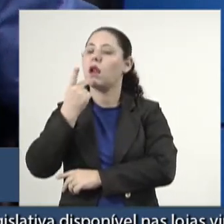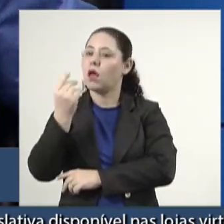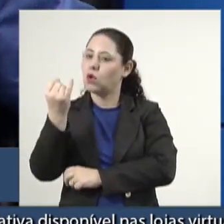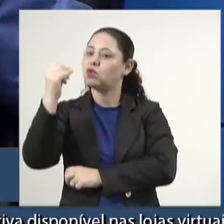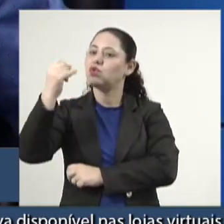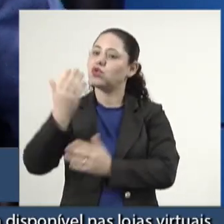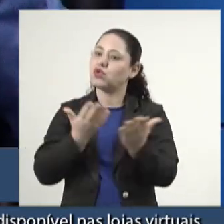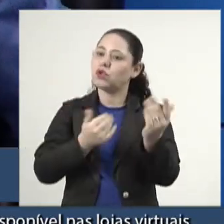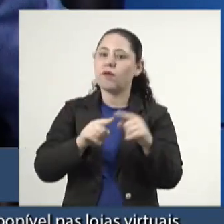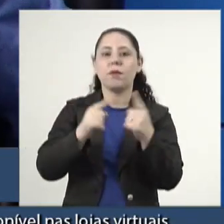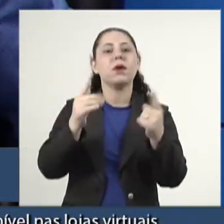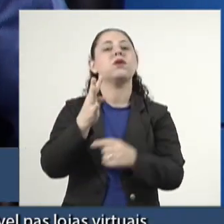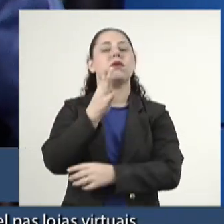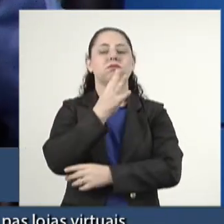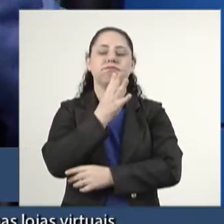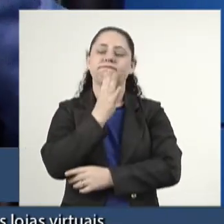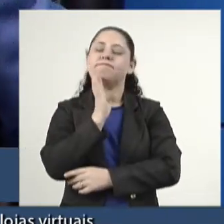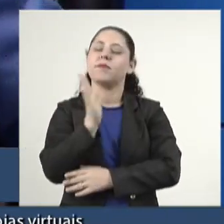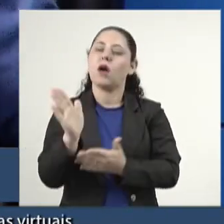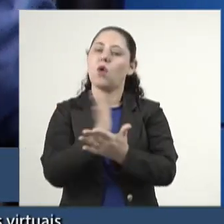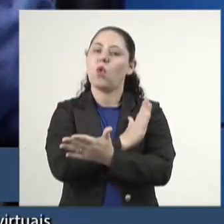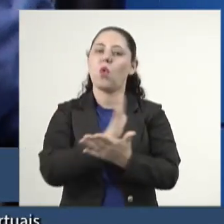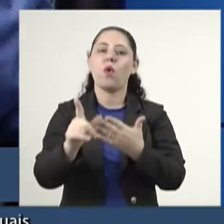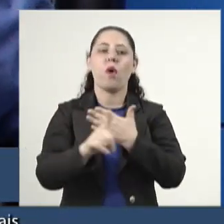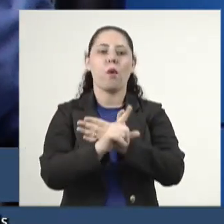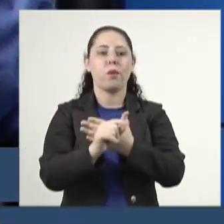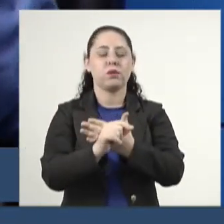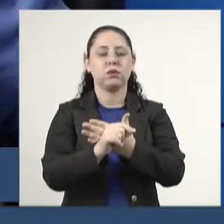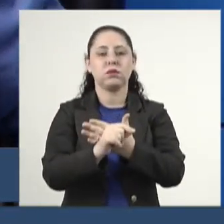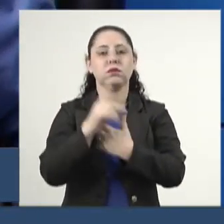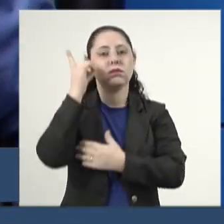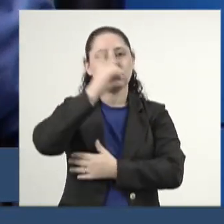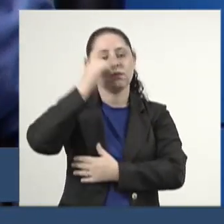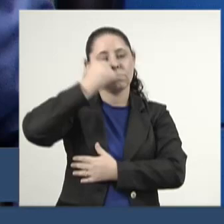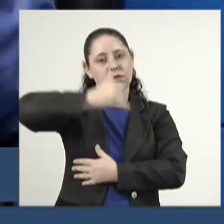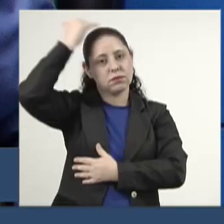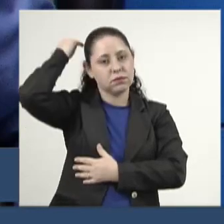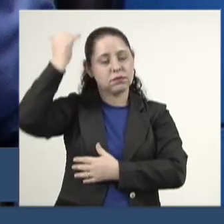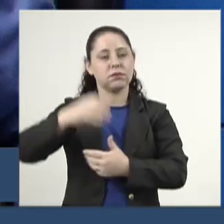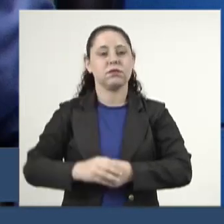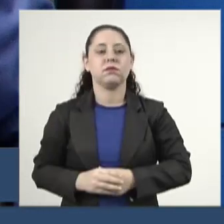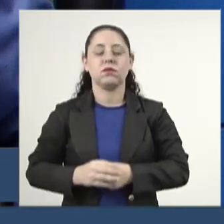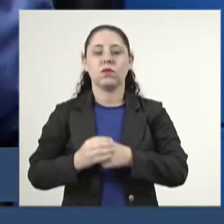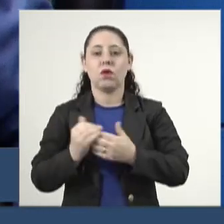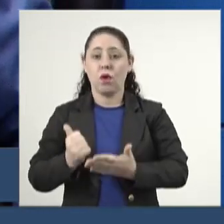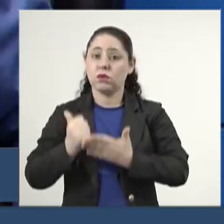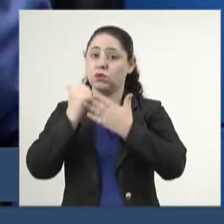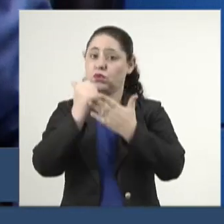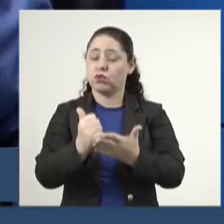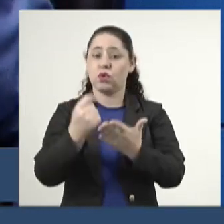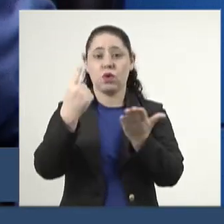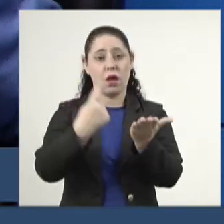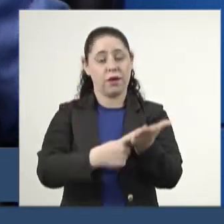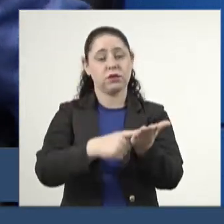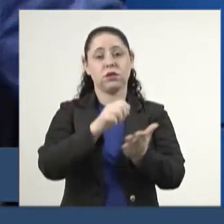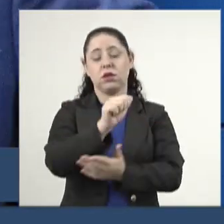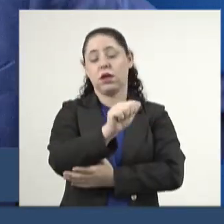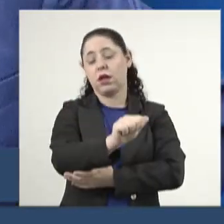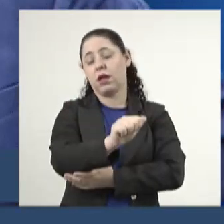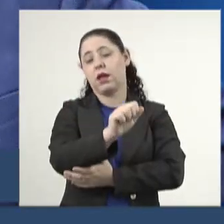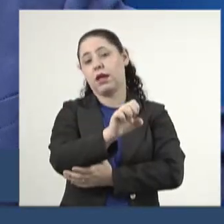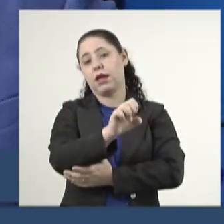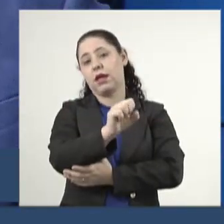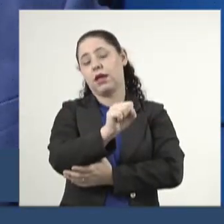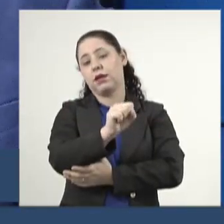sua juventude, mas que conhece do Pantanal, o deputado Júnior Mock contribui com a agenda ESG, e